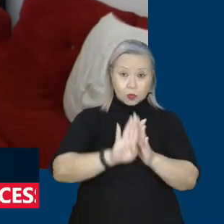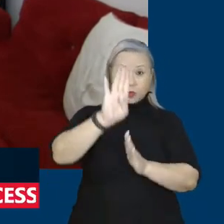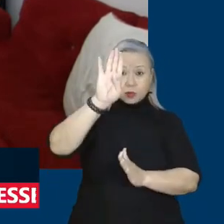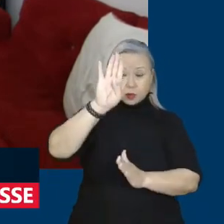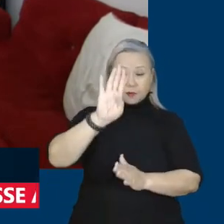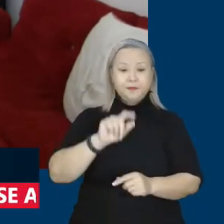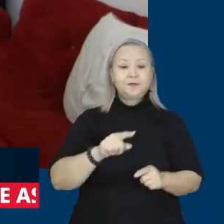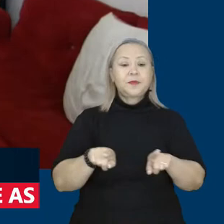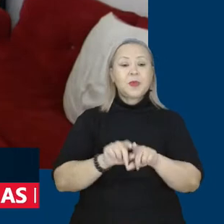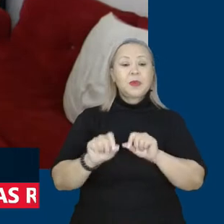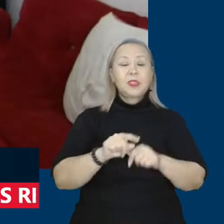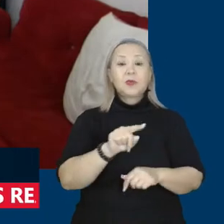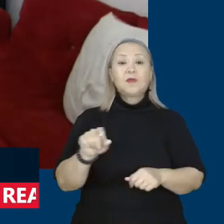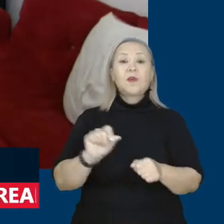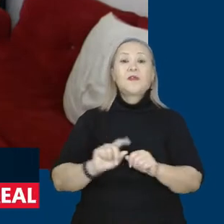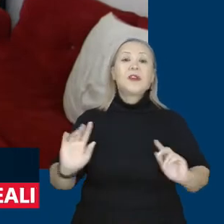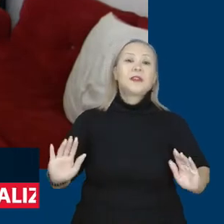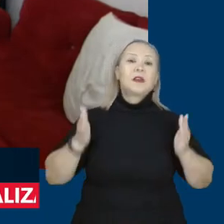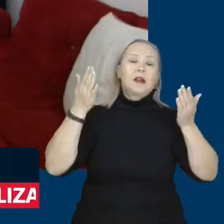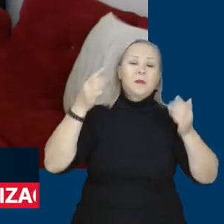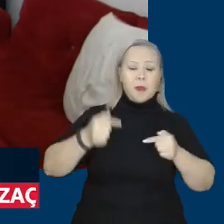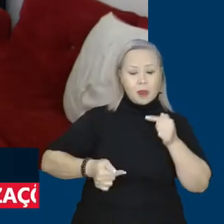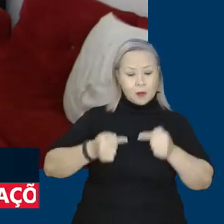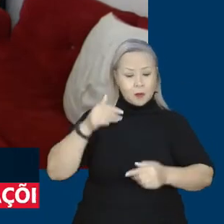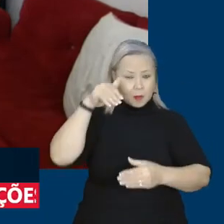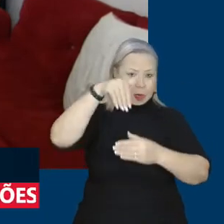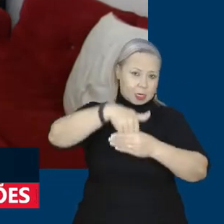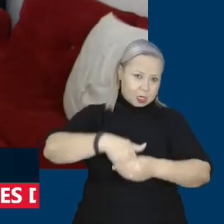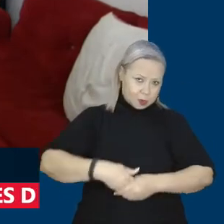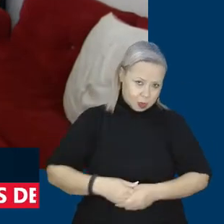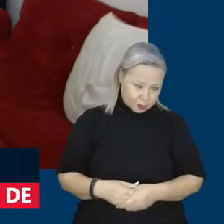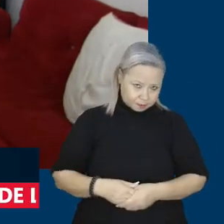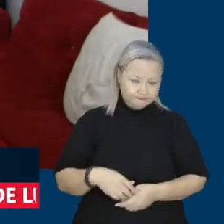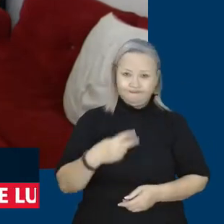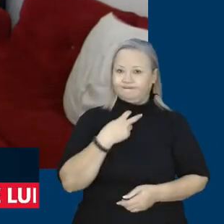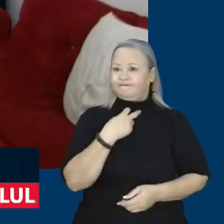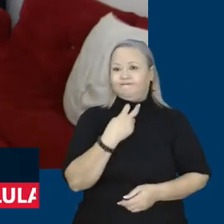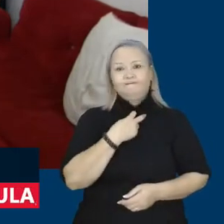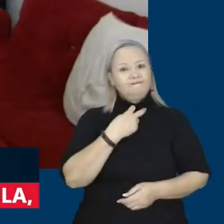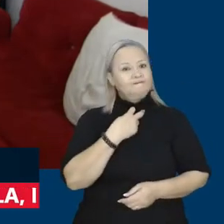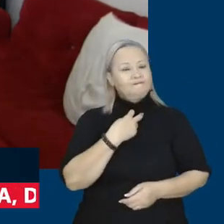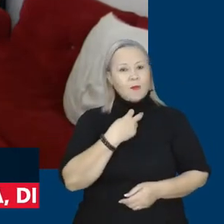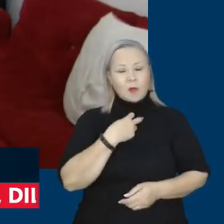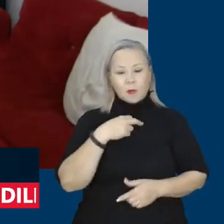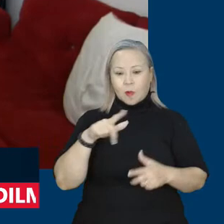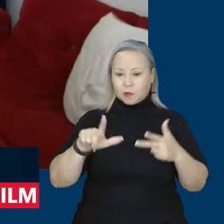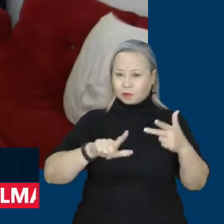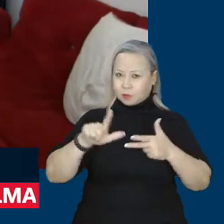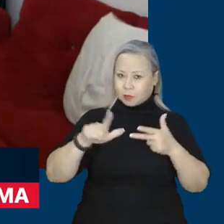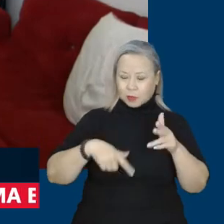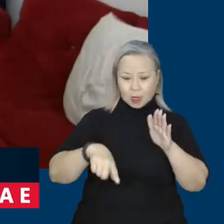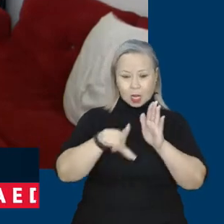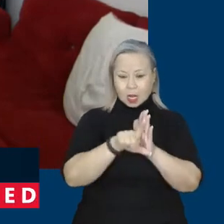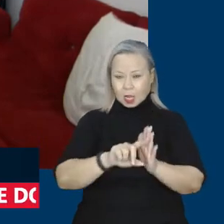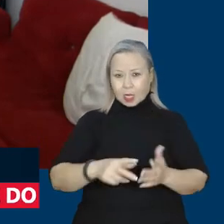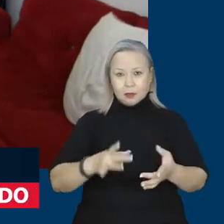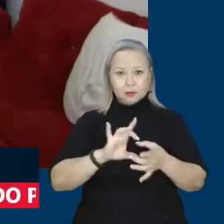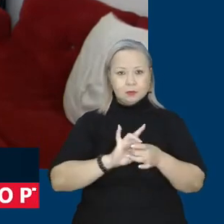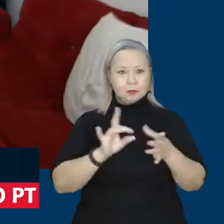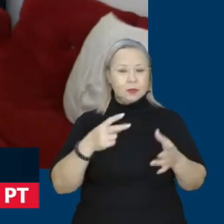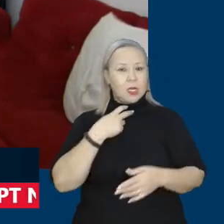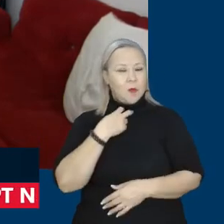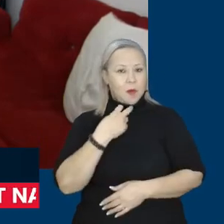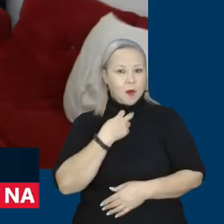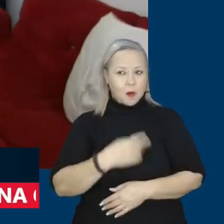isso foi feito um plena campanha eleitoral E isso não a legislação não permite isso Então como disse o